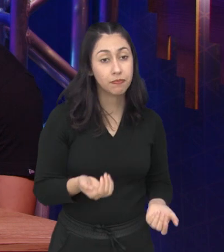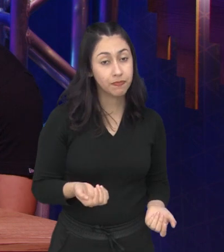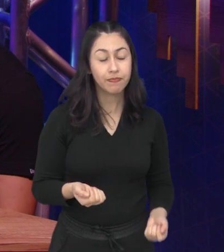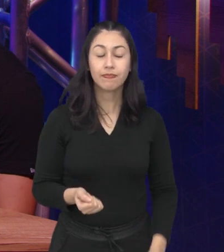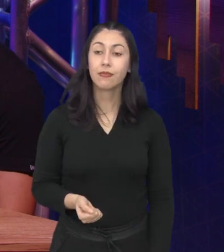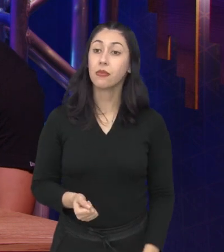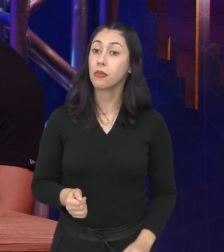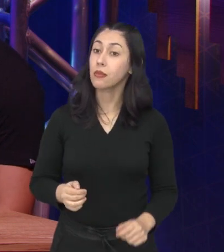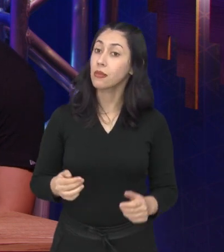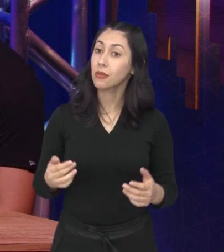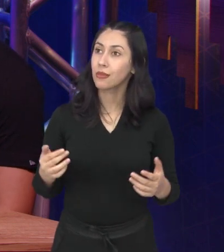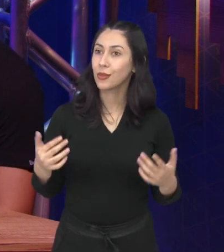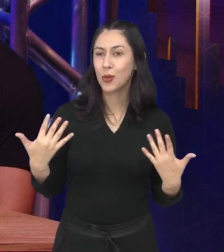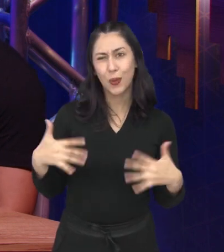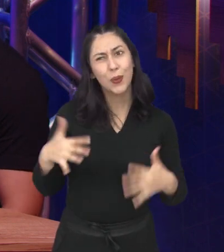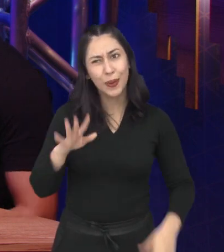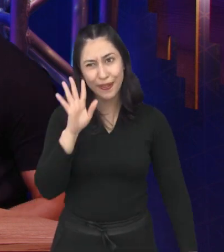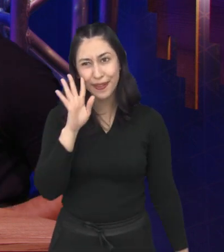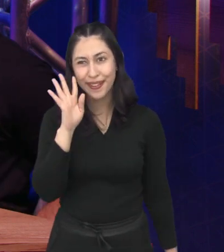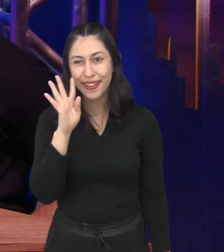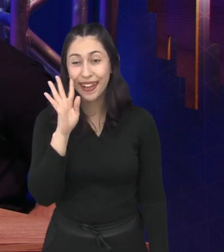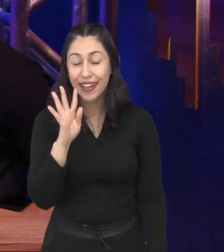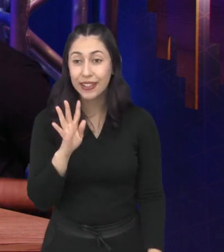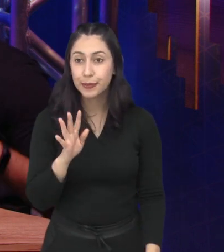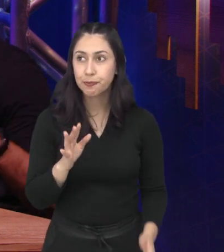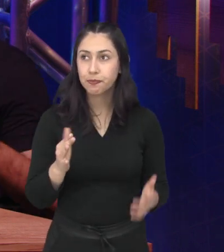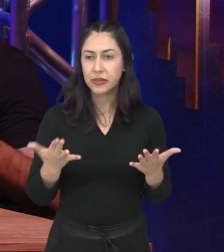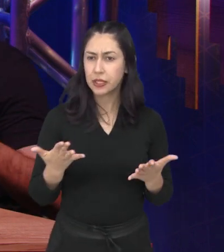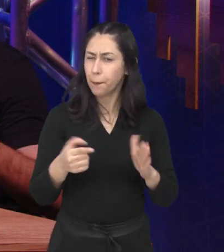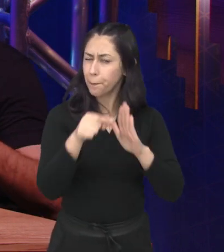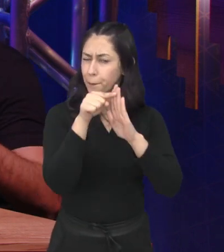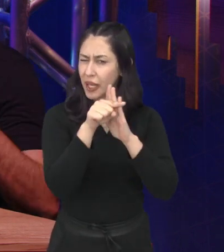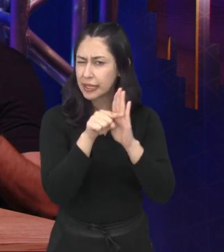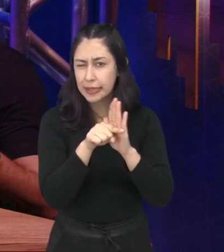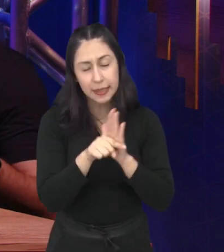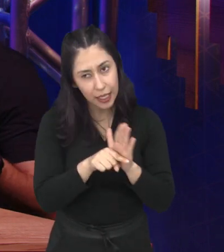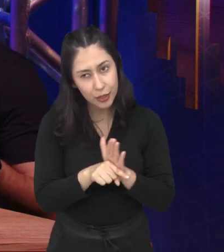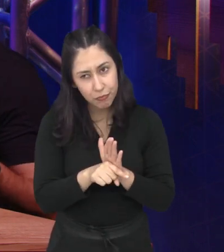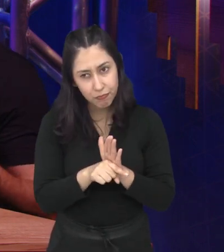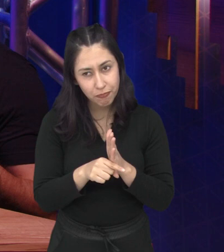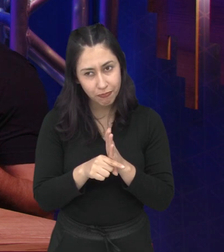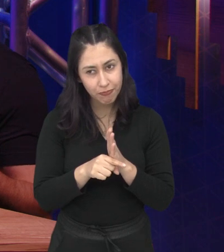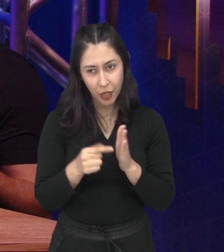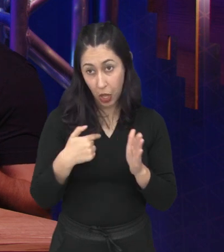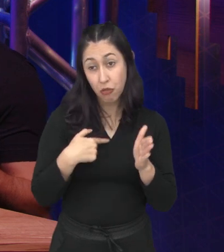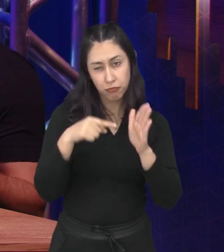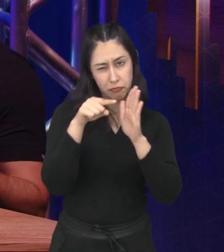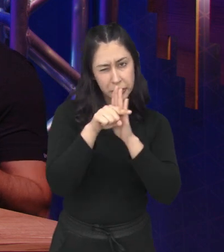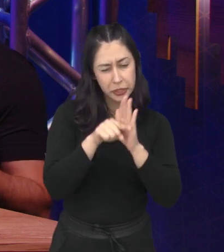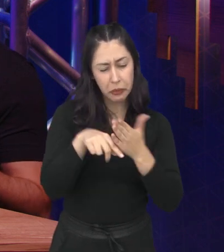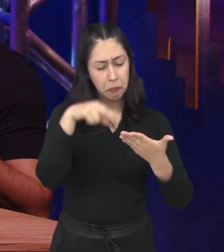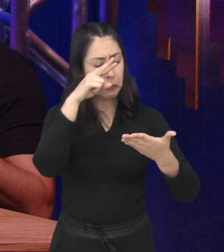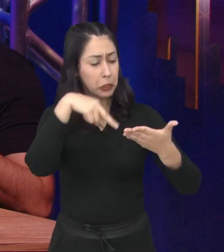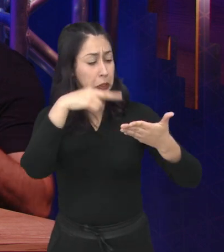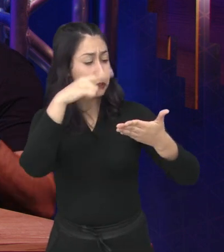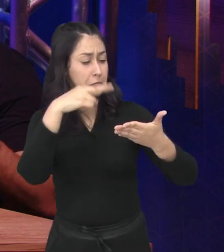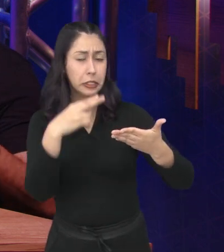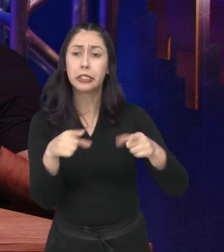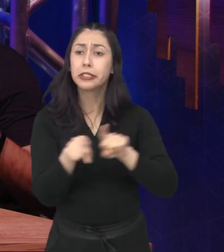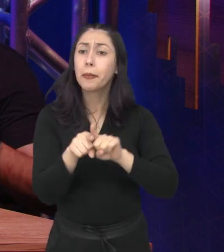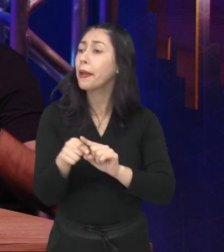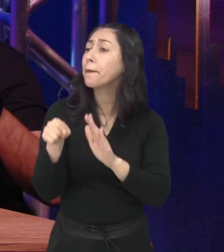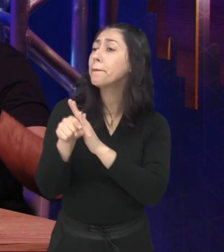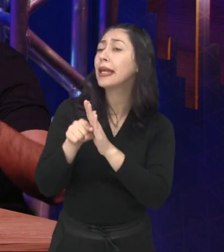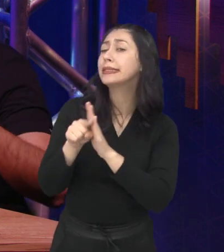né? Da sociedade. Mas, nossa, isso é muito legal. E assim, Vic, pesquisando pro episódio de hoje, eu li